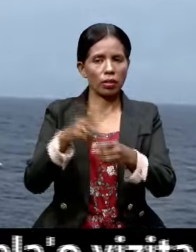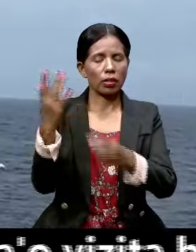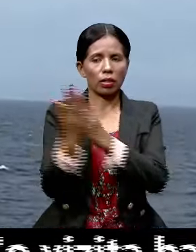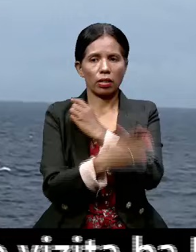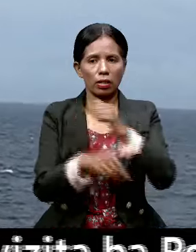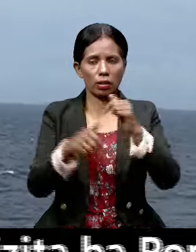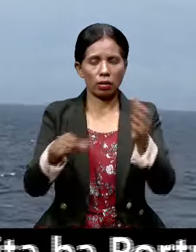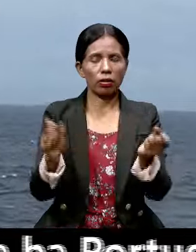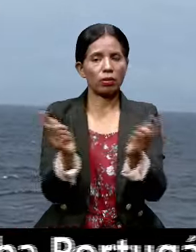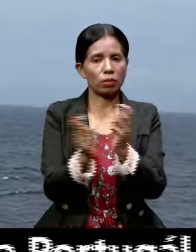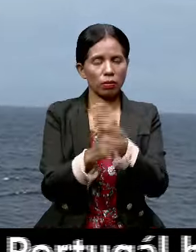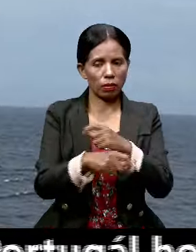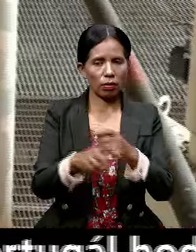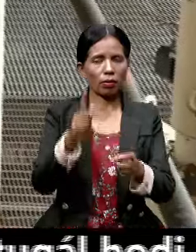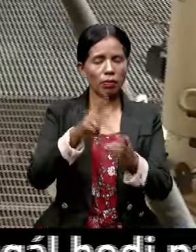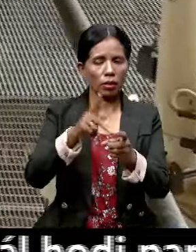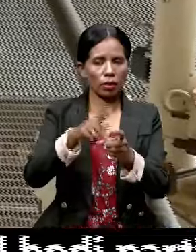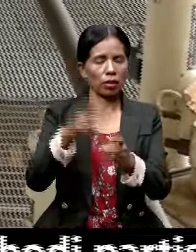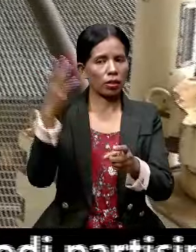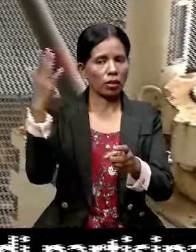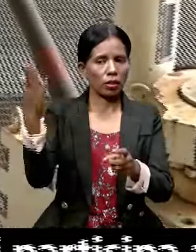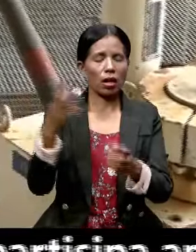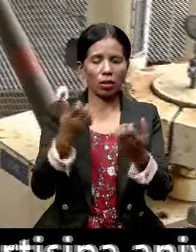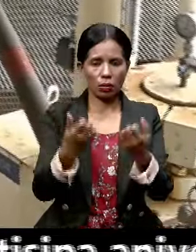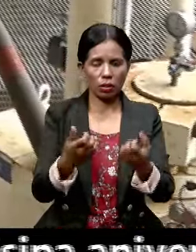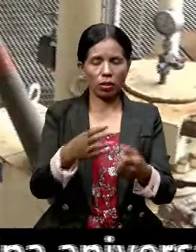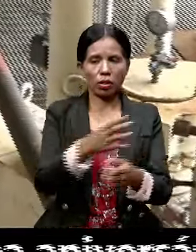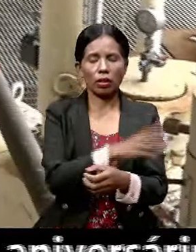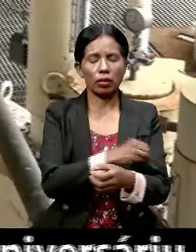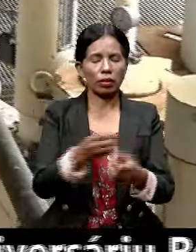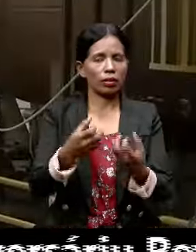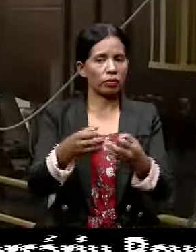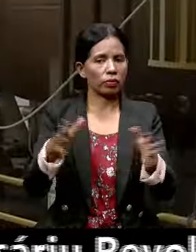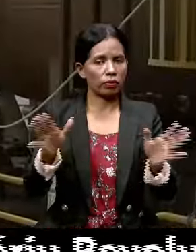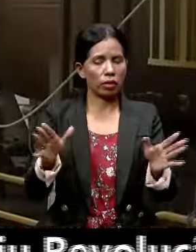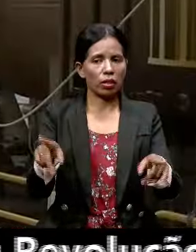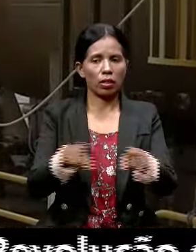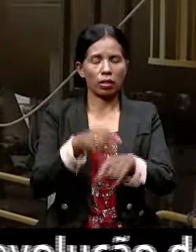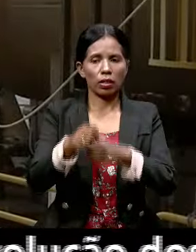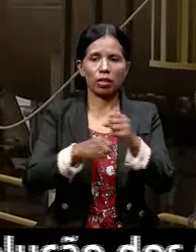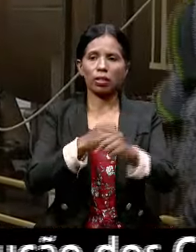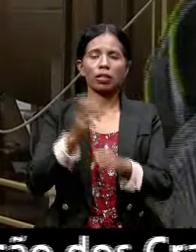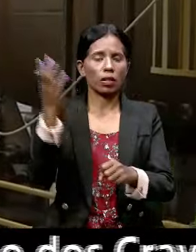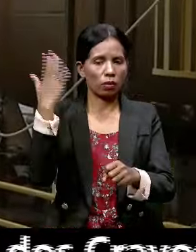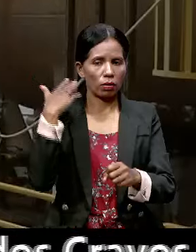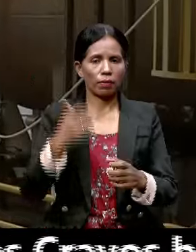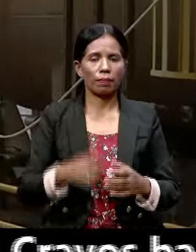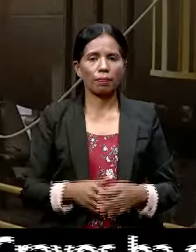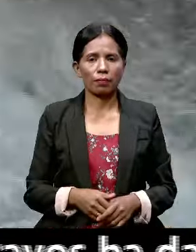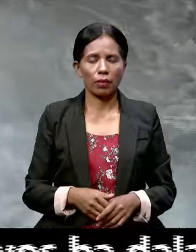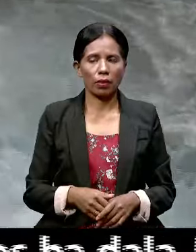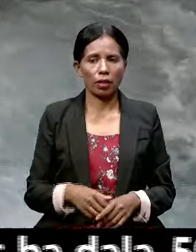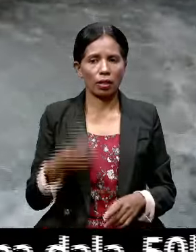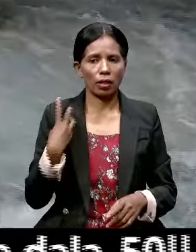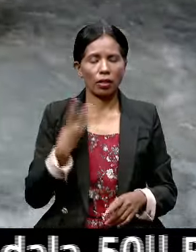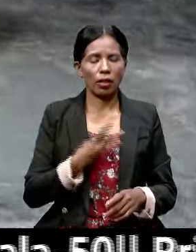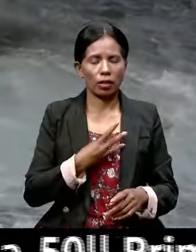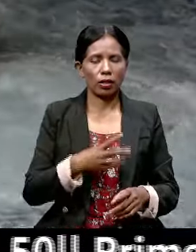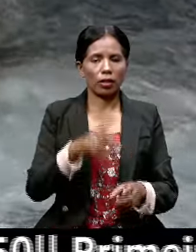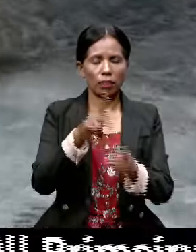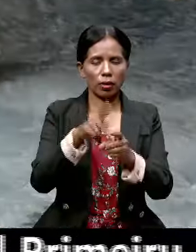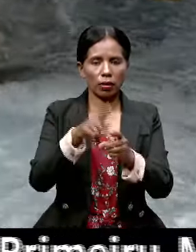onde substitui produção mina Matambai Unang Neve Dadão Ne, produção menos zona comparado ao Tinangulu. Minha produção agora mínima que temos,